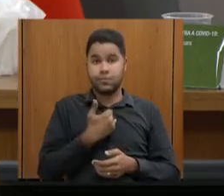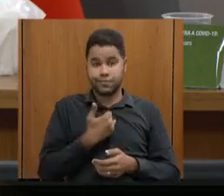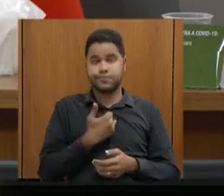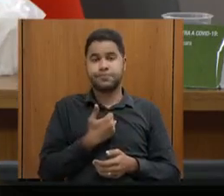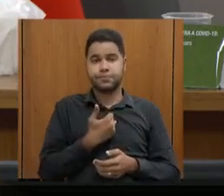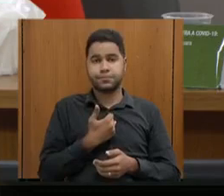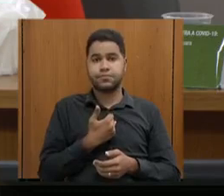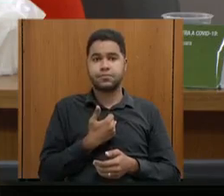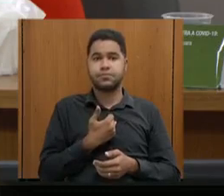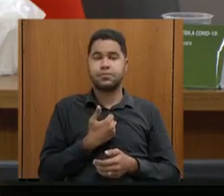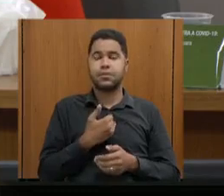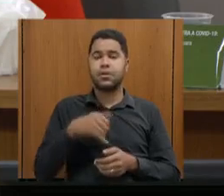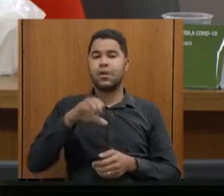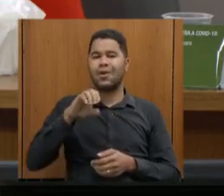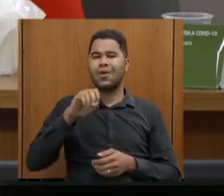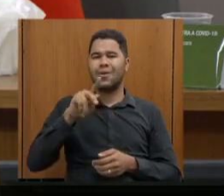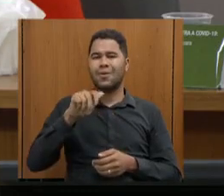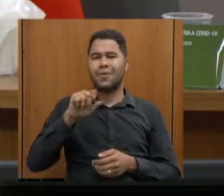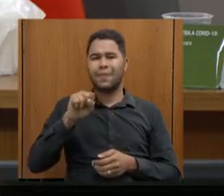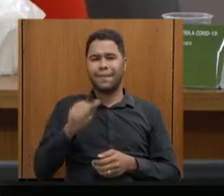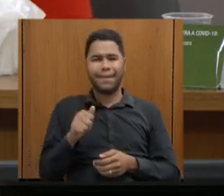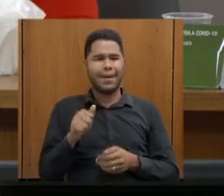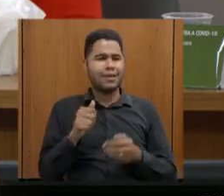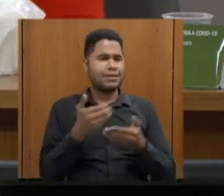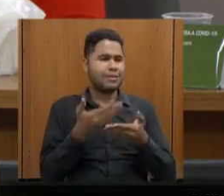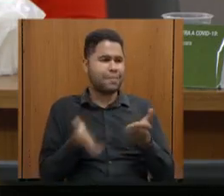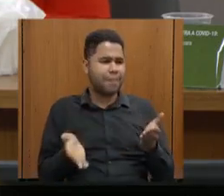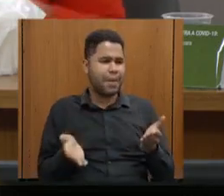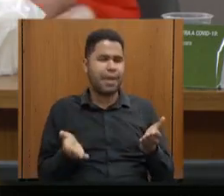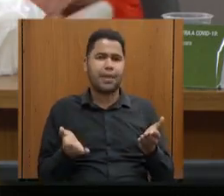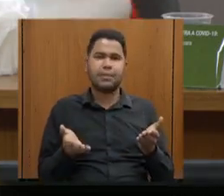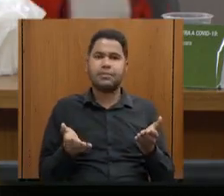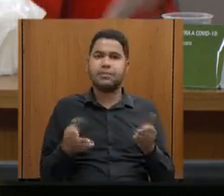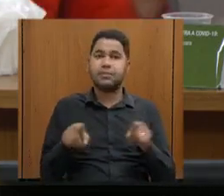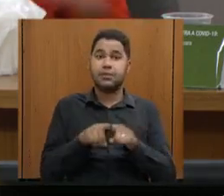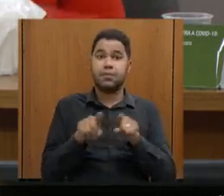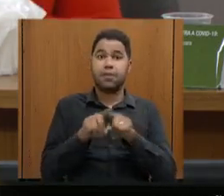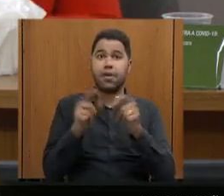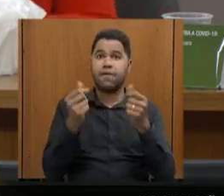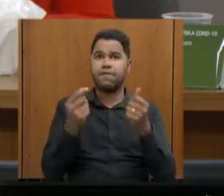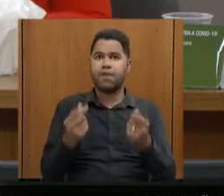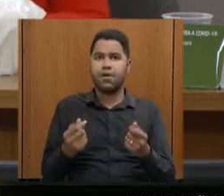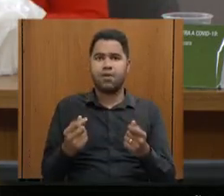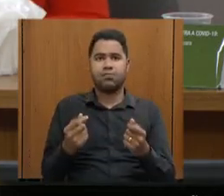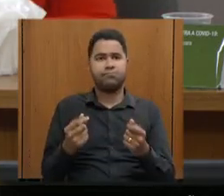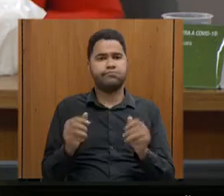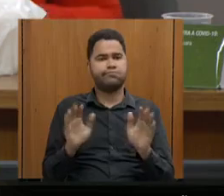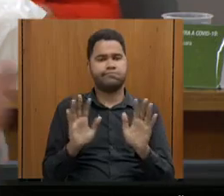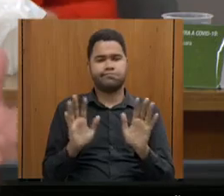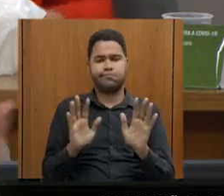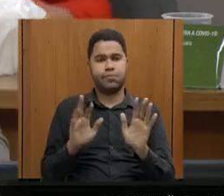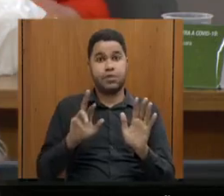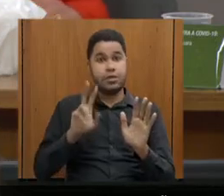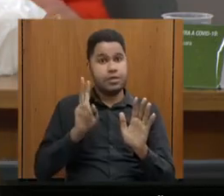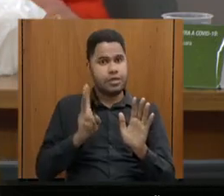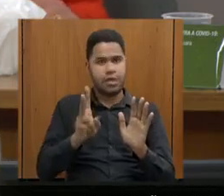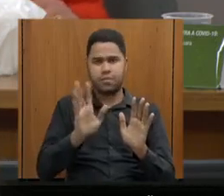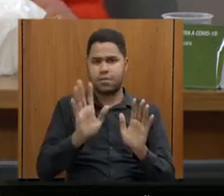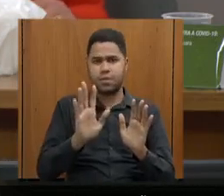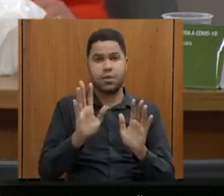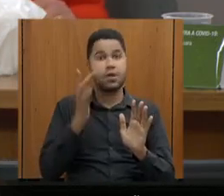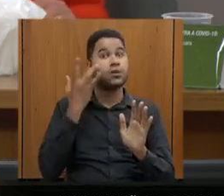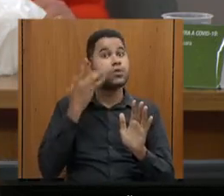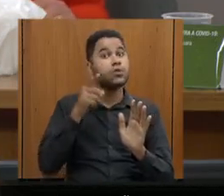né que que quando a COPASA perde uma concessão ela perde valor não necessariamente não sei